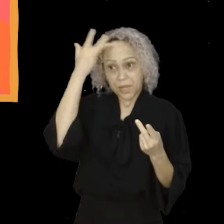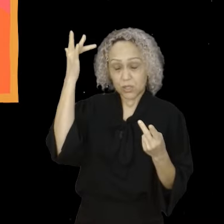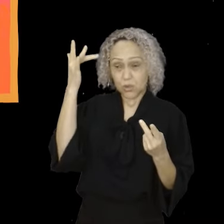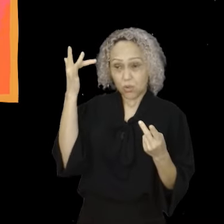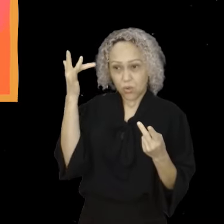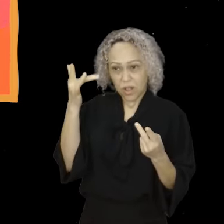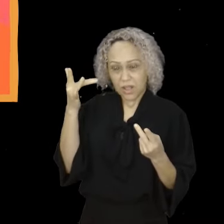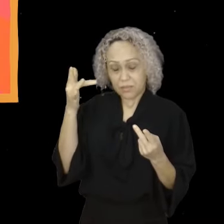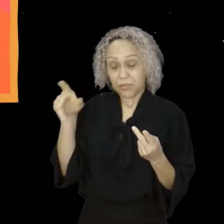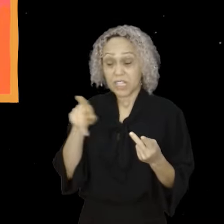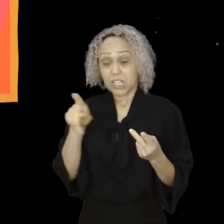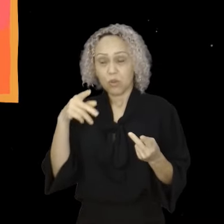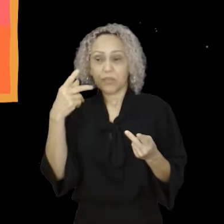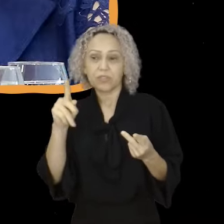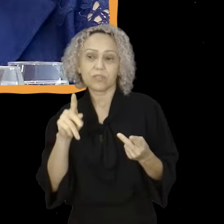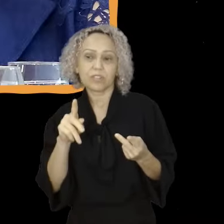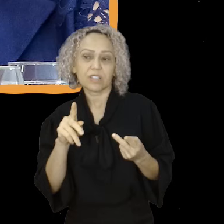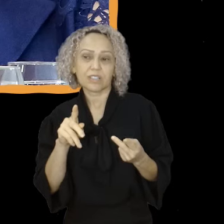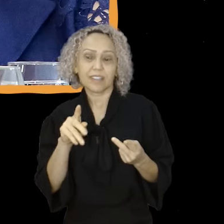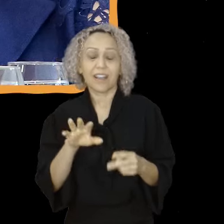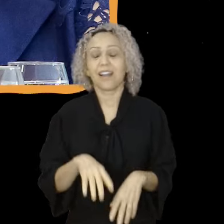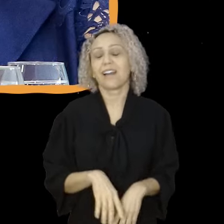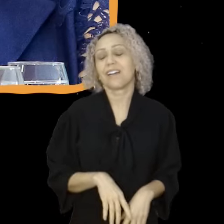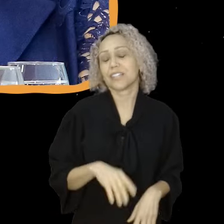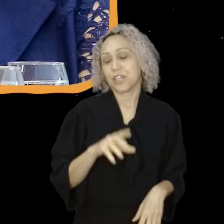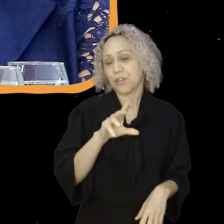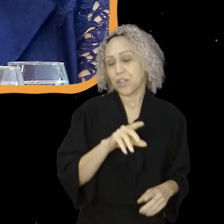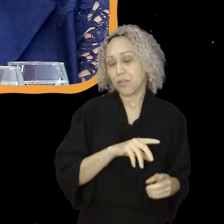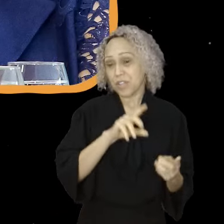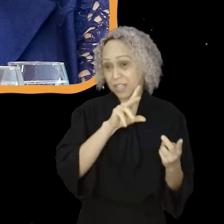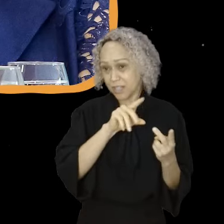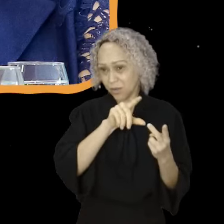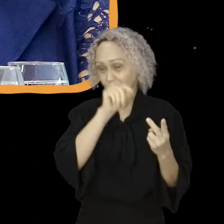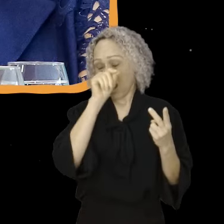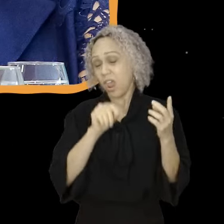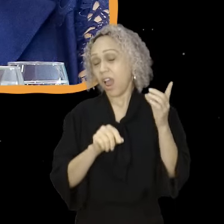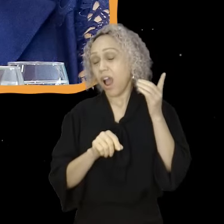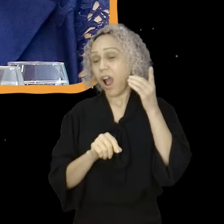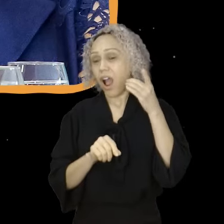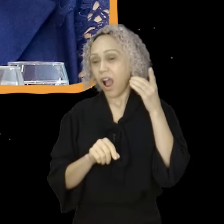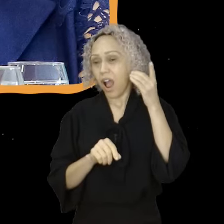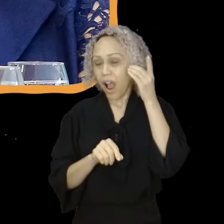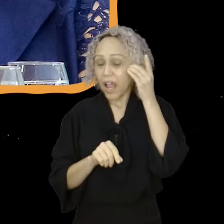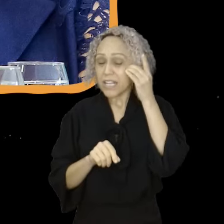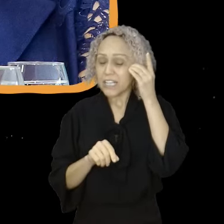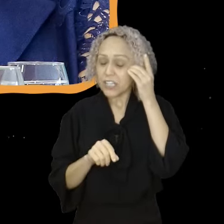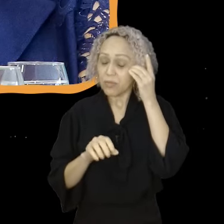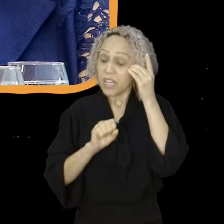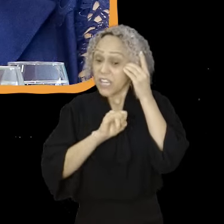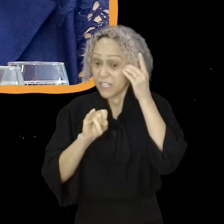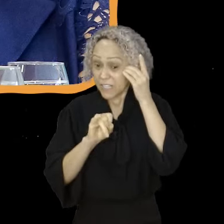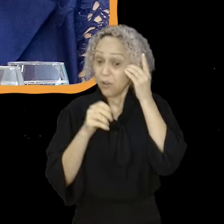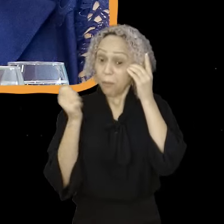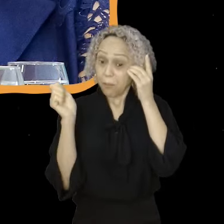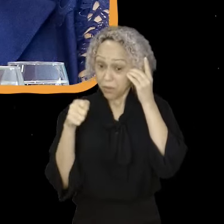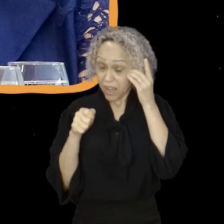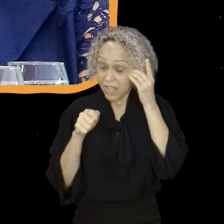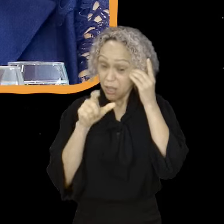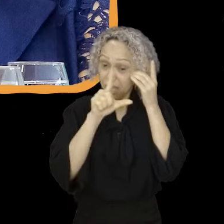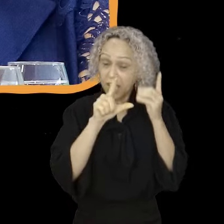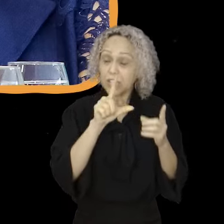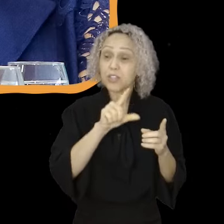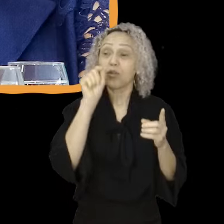Uma professora, acho que eu escolheria a Dilma. Ela teria muito a ensinar e a falar sobre a época